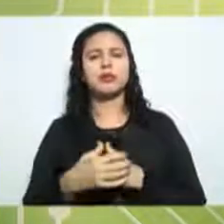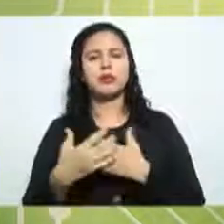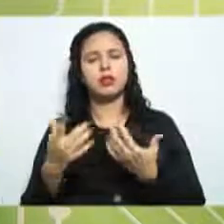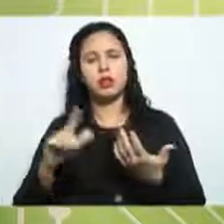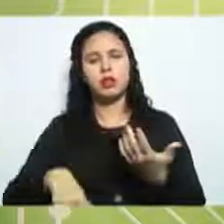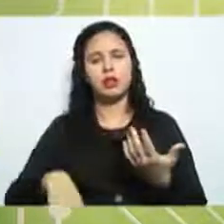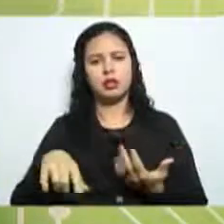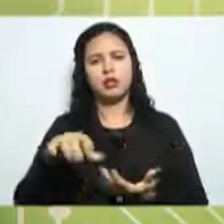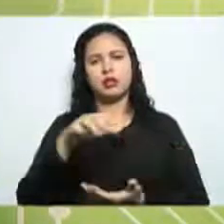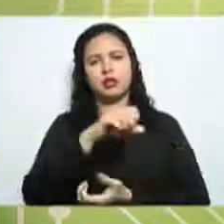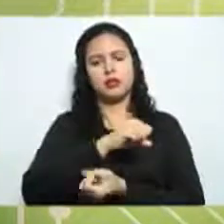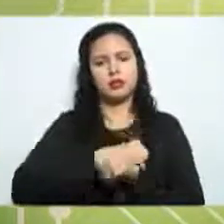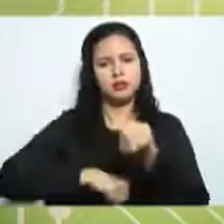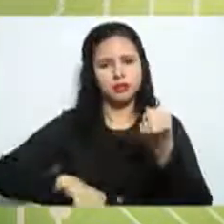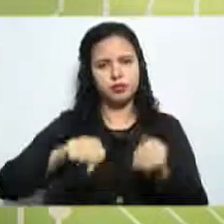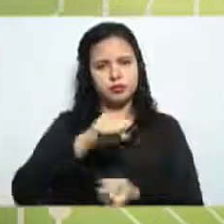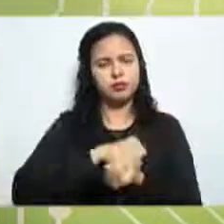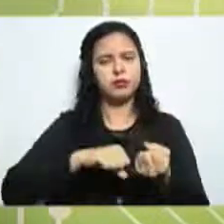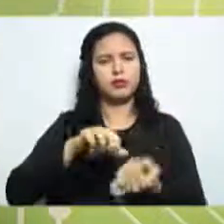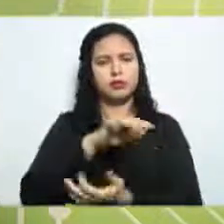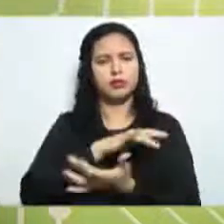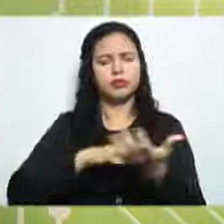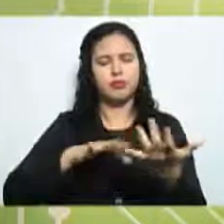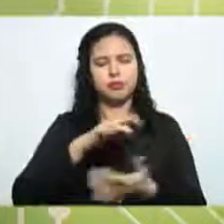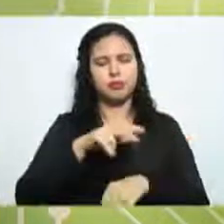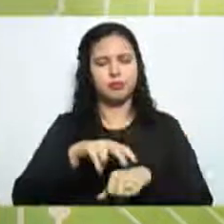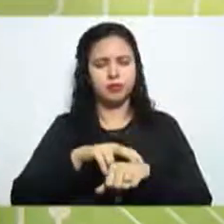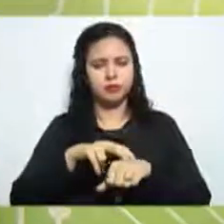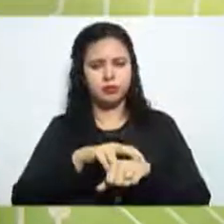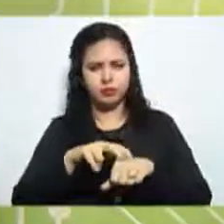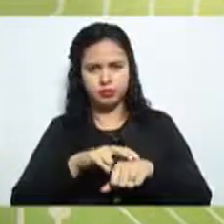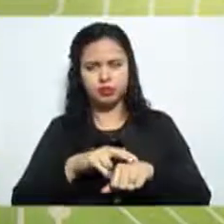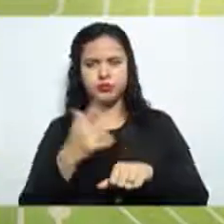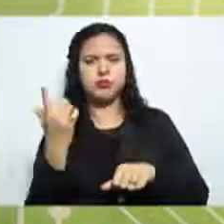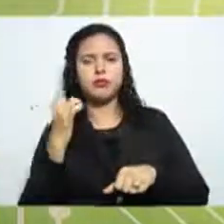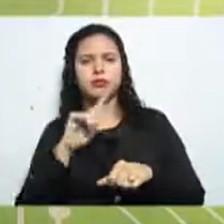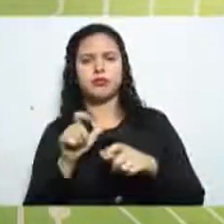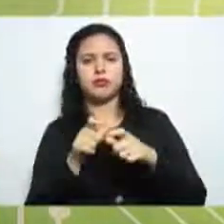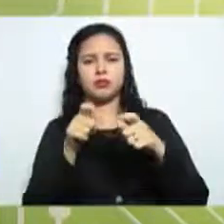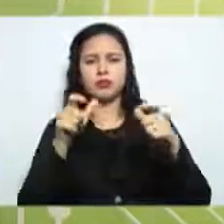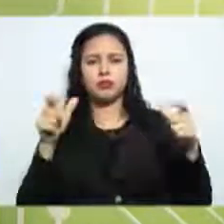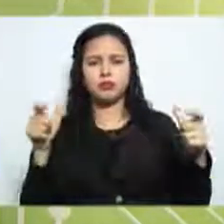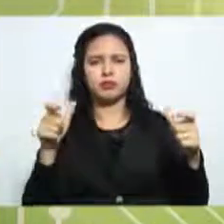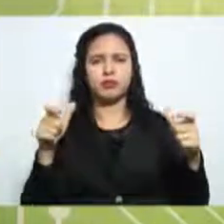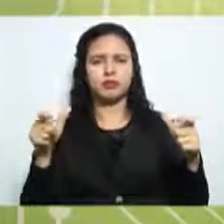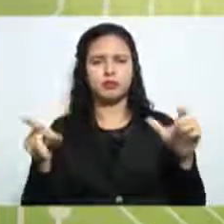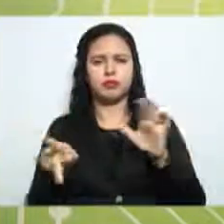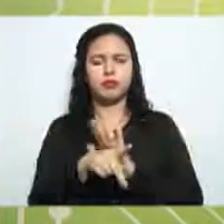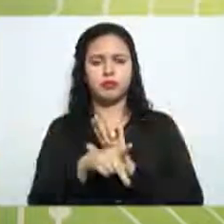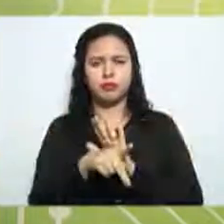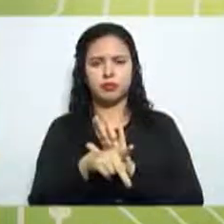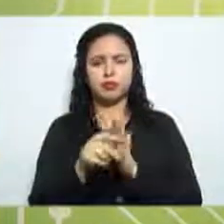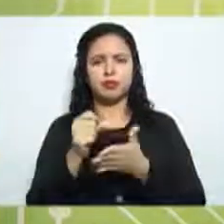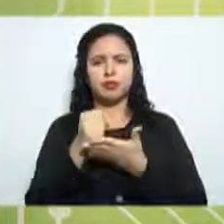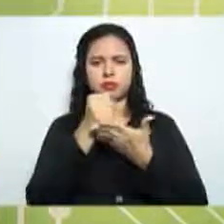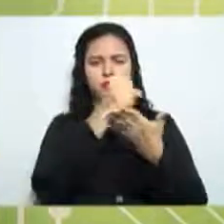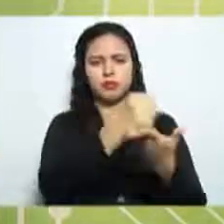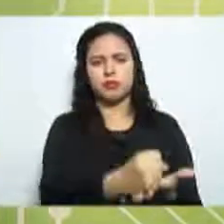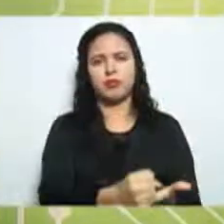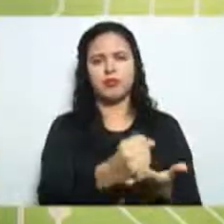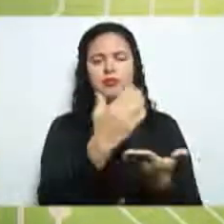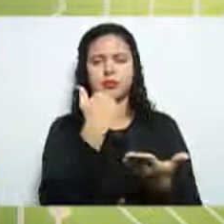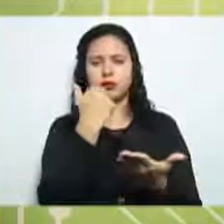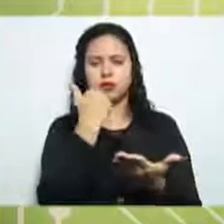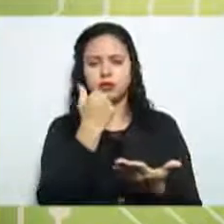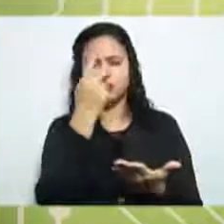revolução, a gente consegue aumentar a produtividade da terra, a gente consegue reduzir os custos e trazer alimentos para várias